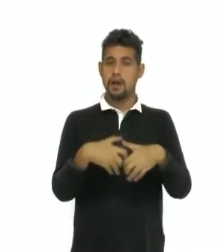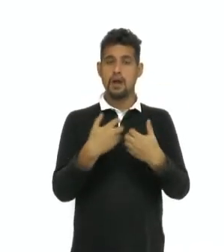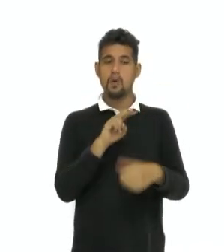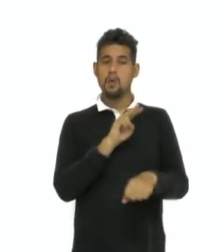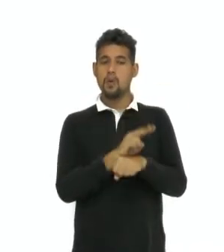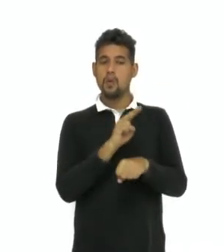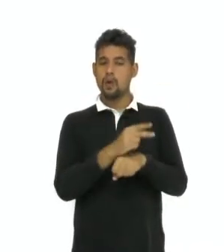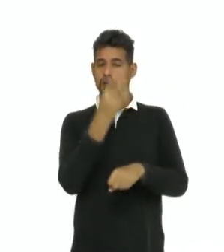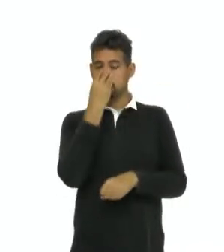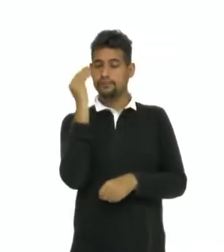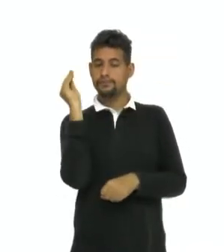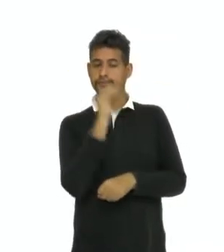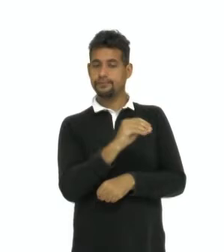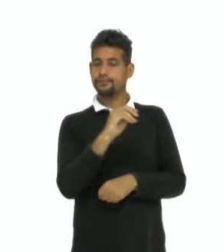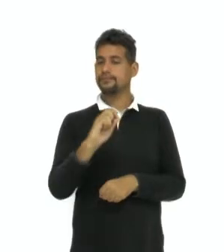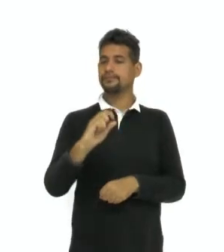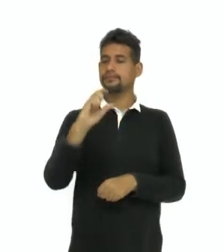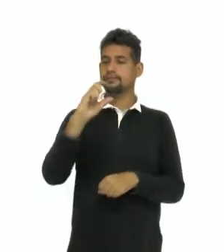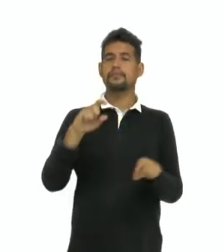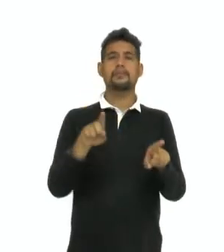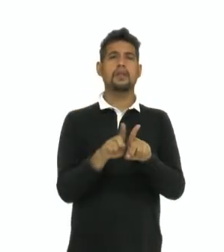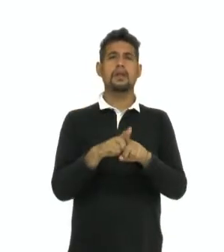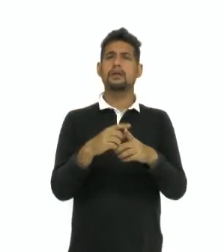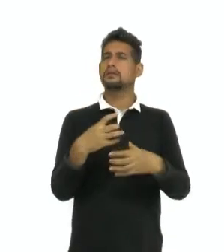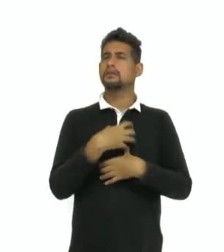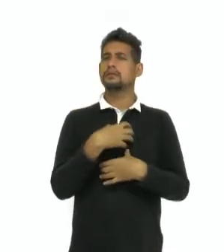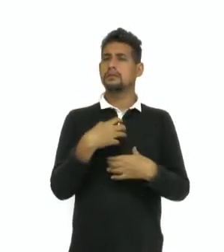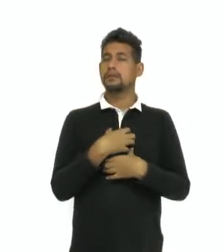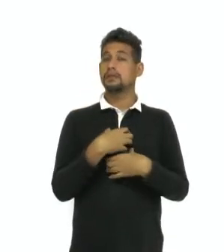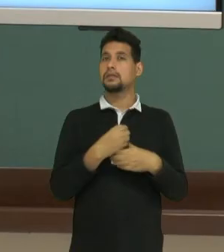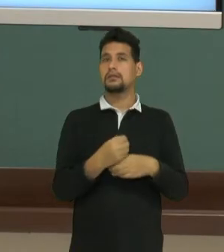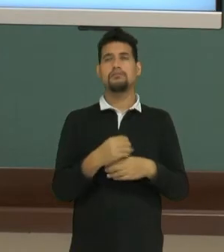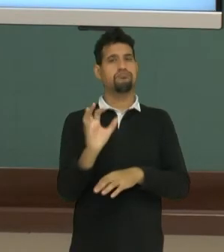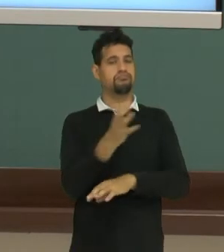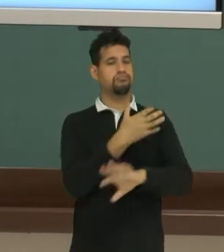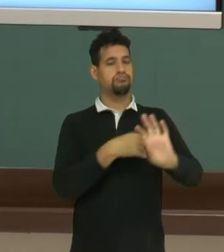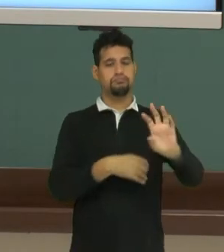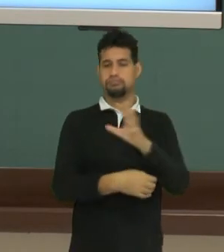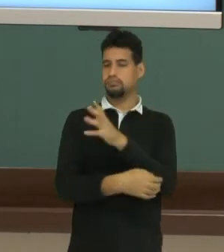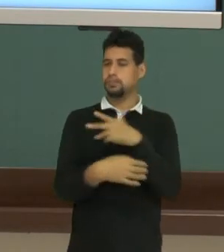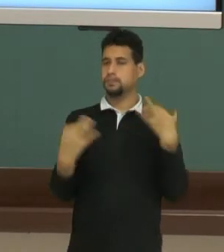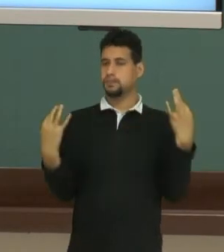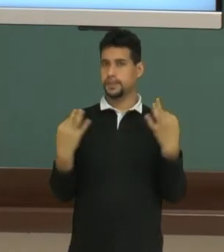tratar e descartar as pilhas e baterias de forma ambientalmente correta.